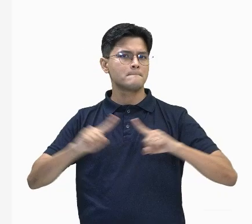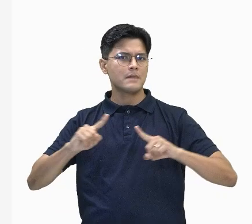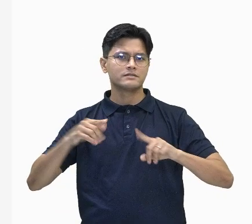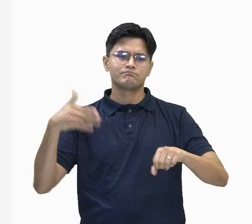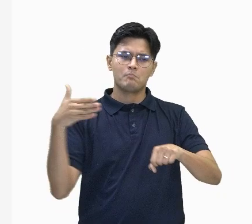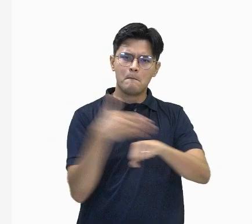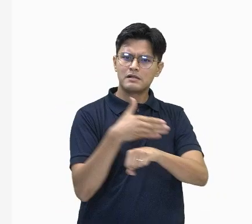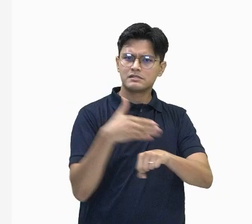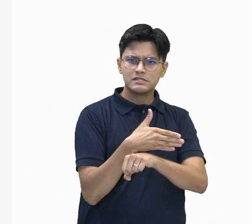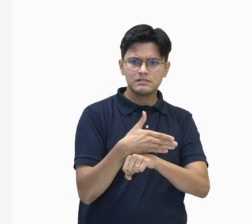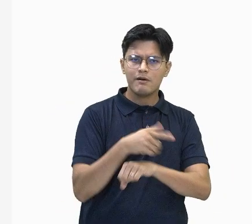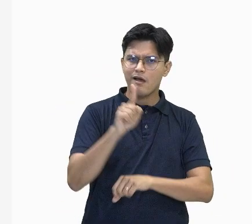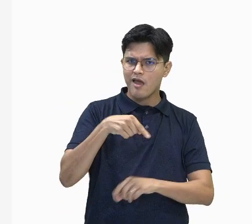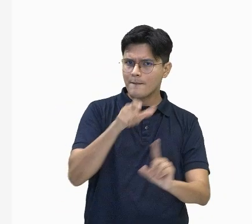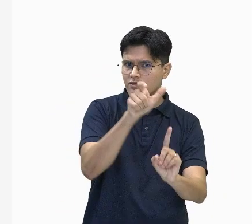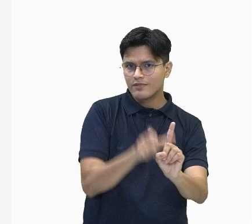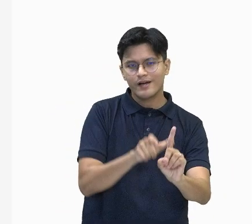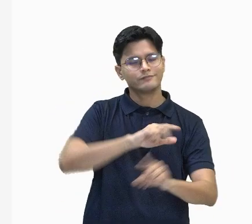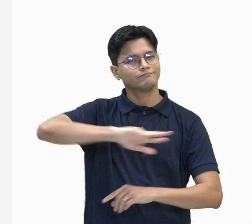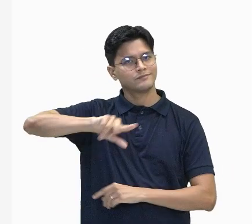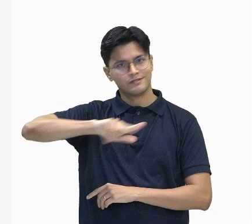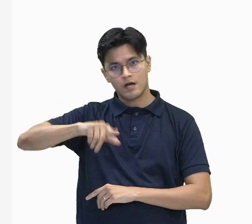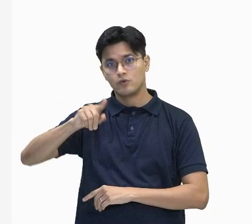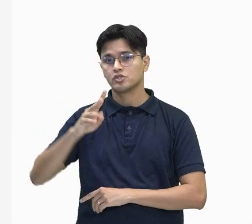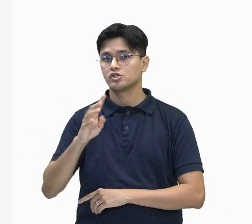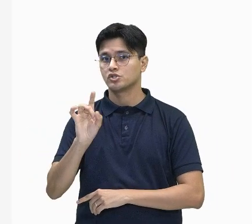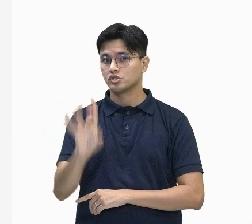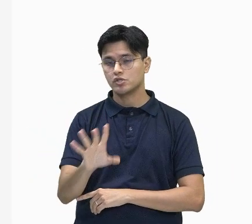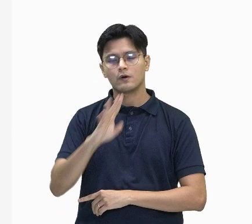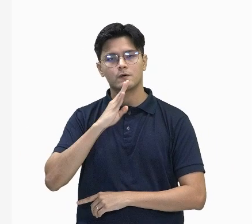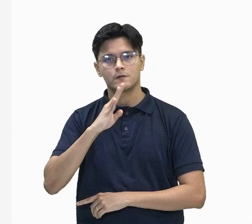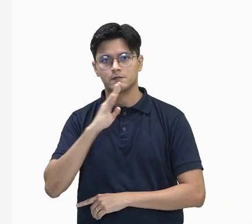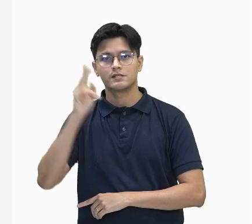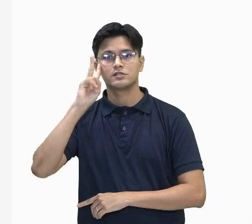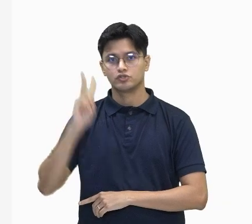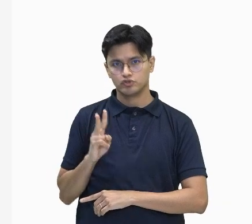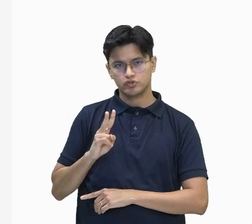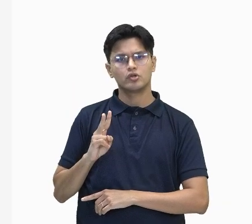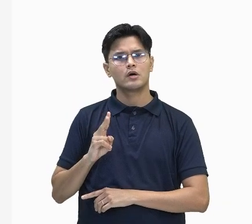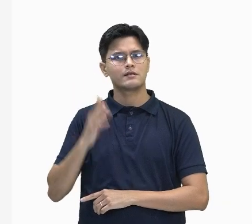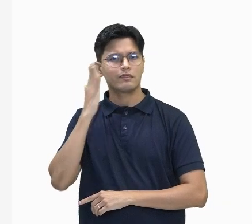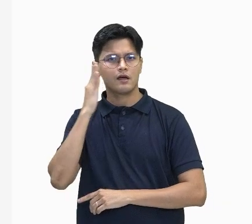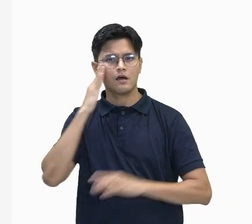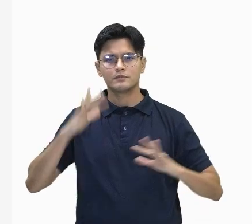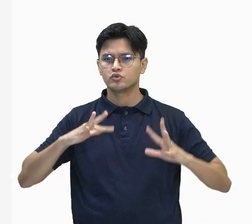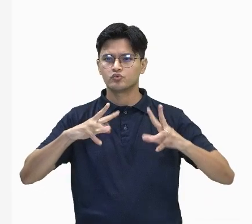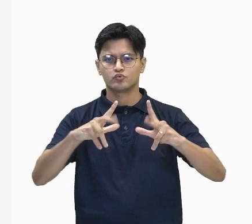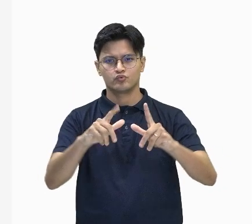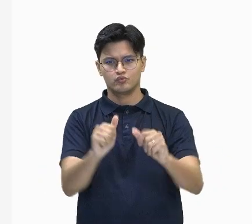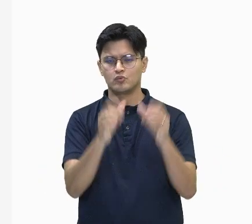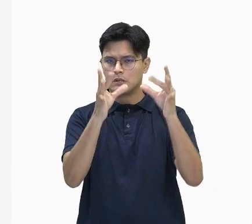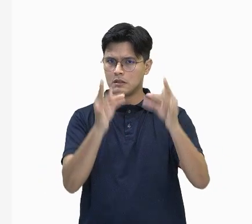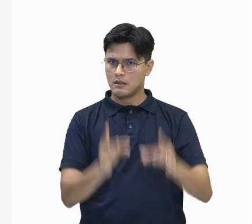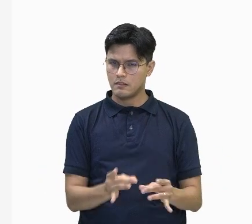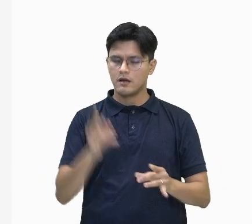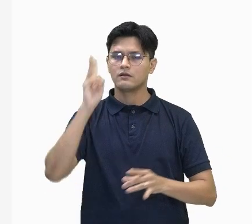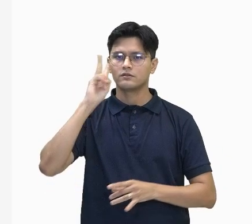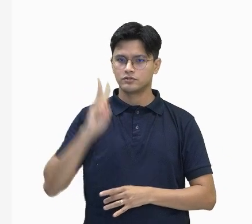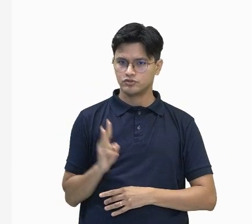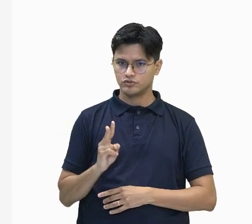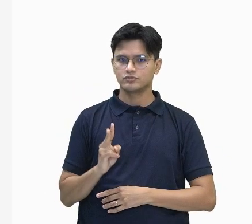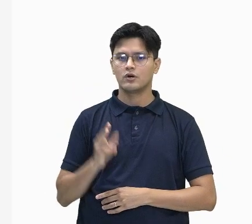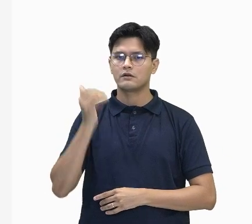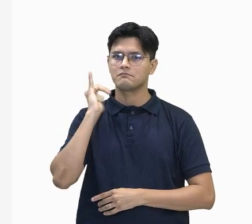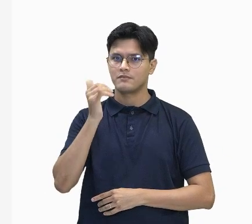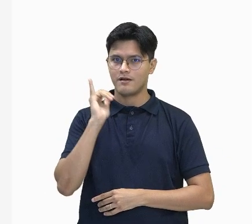da história, porque ele é de terceira pessoa, ele está contando a história de fora, porém ele conhece tudo o que se passa a